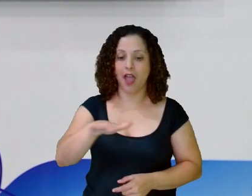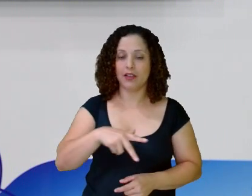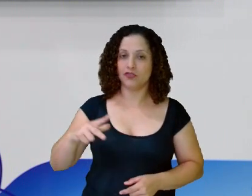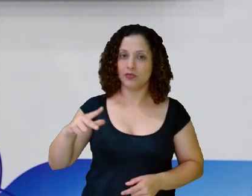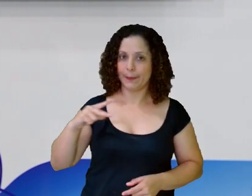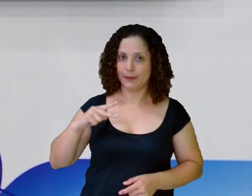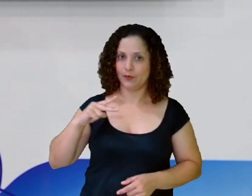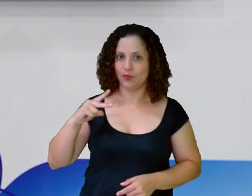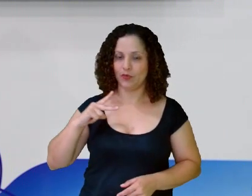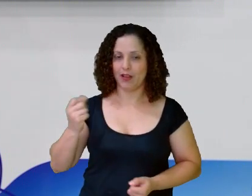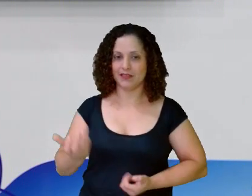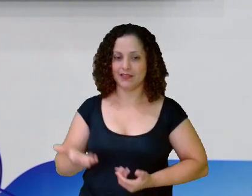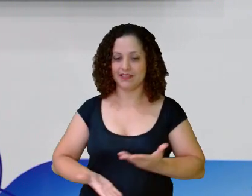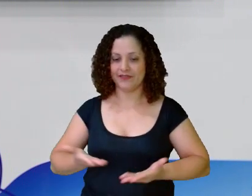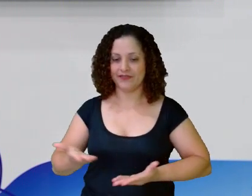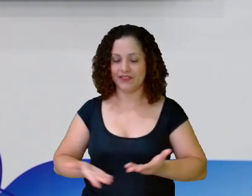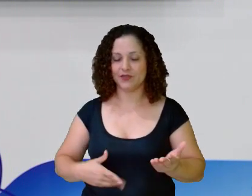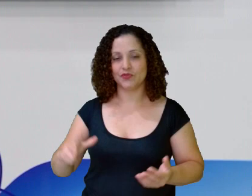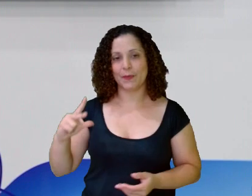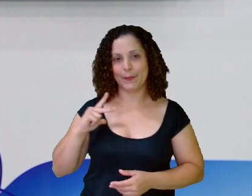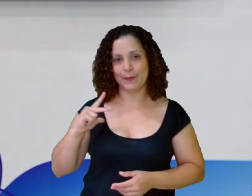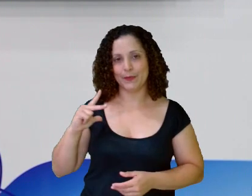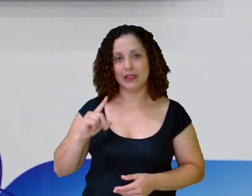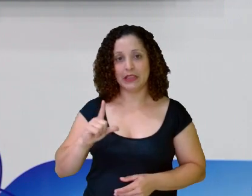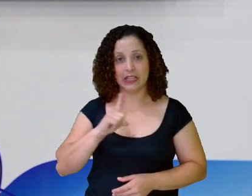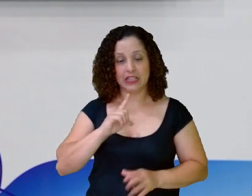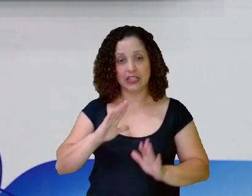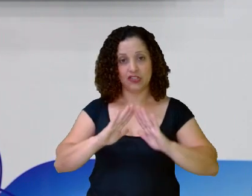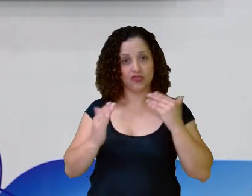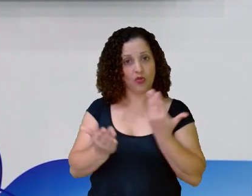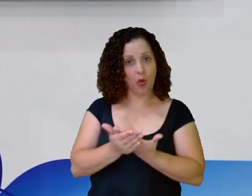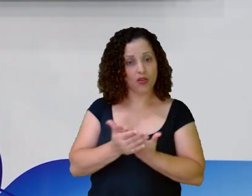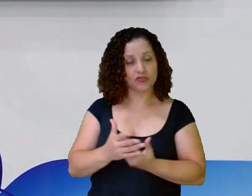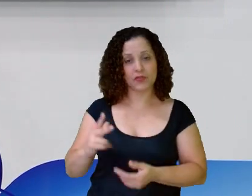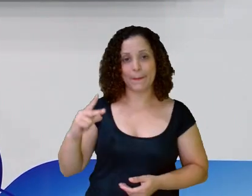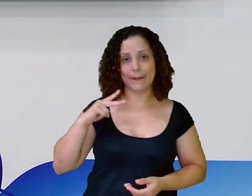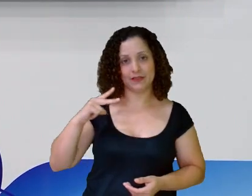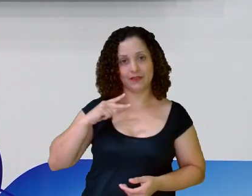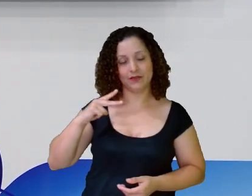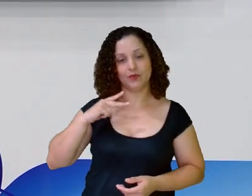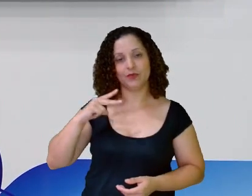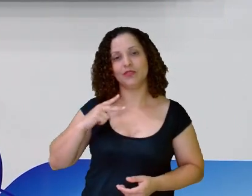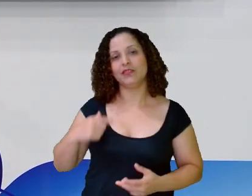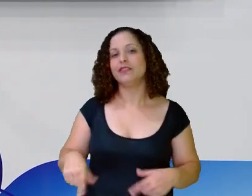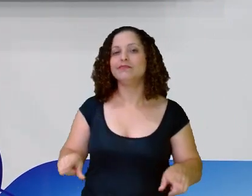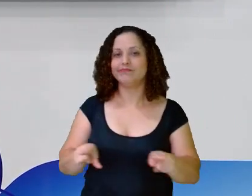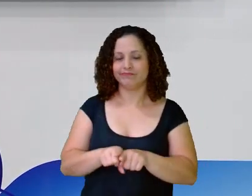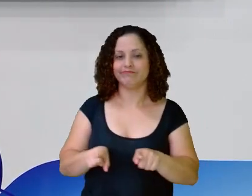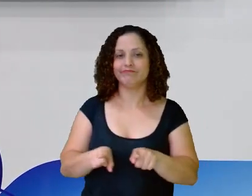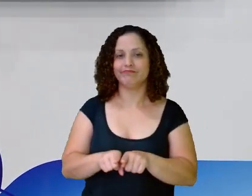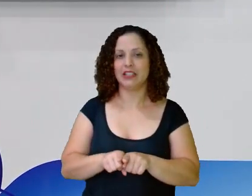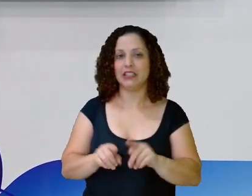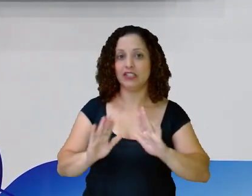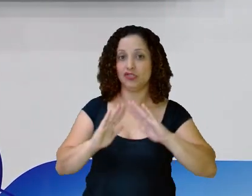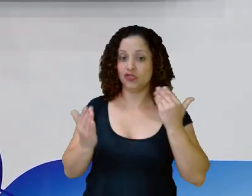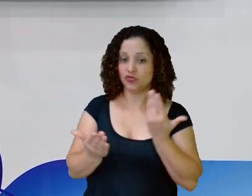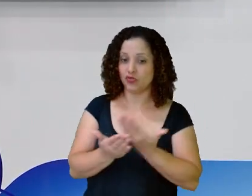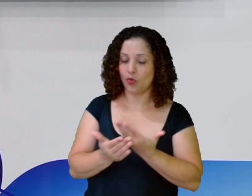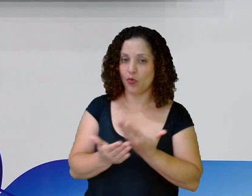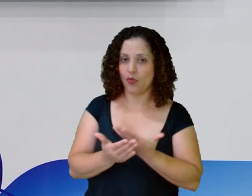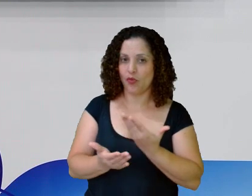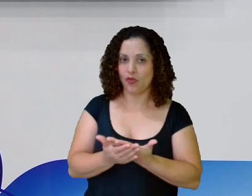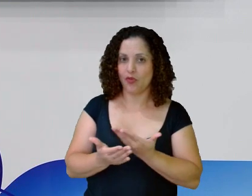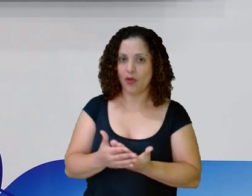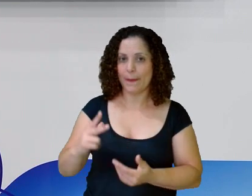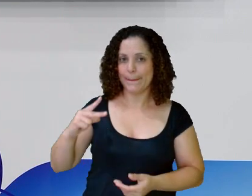os serviços privados. Existem escolas que não são públicas, existem as escolas privadas. E para estudar nessa escola